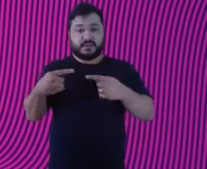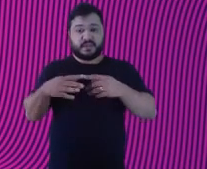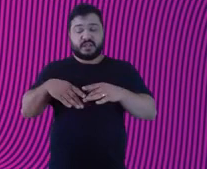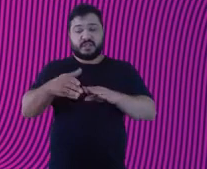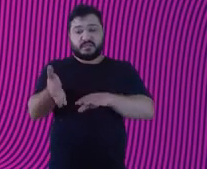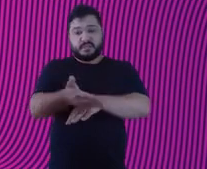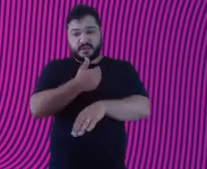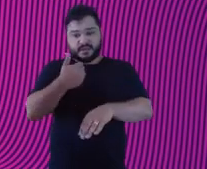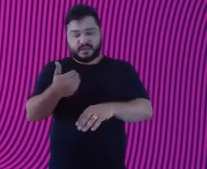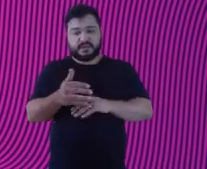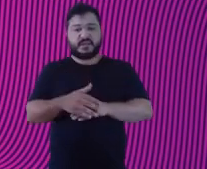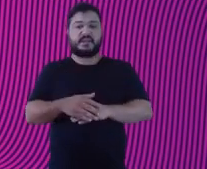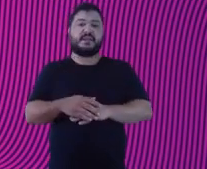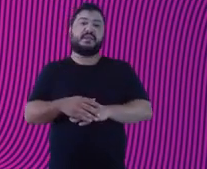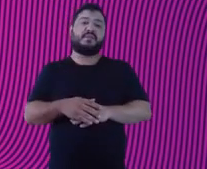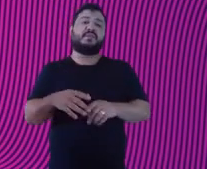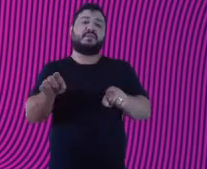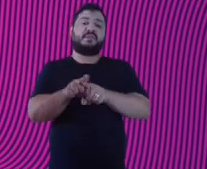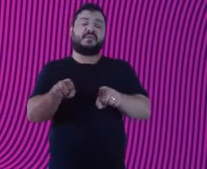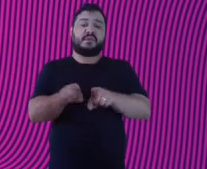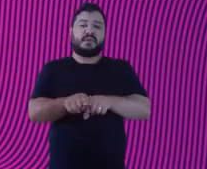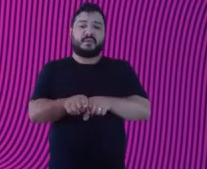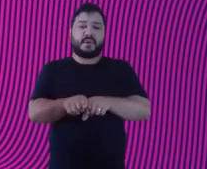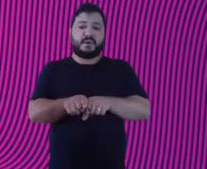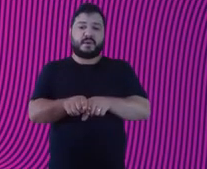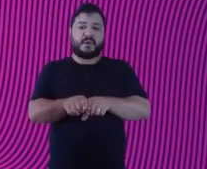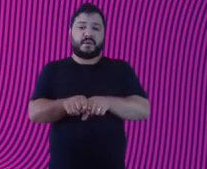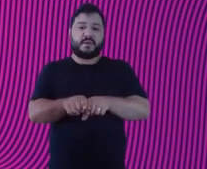de recaída, e